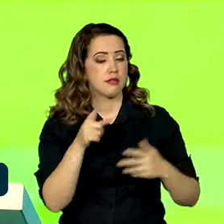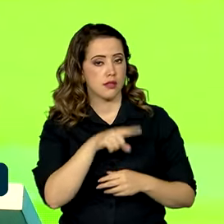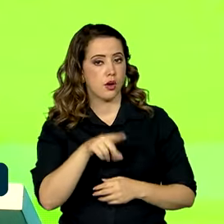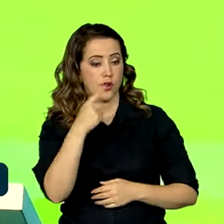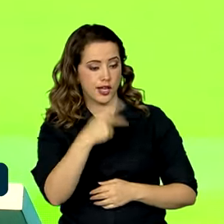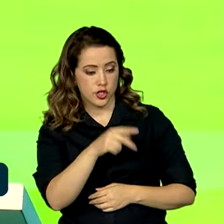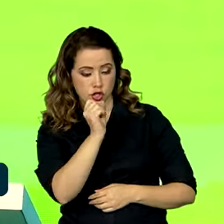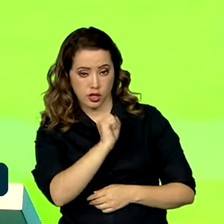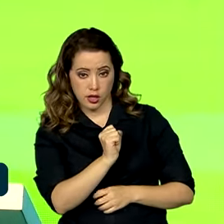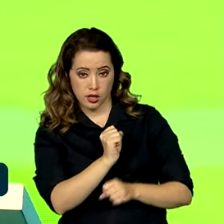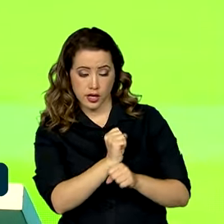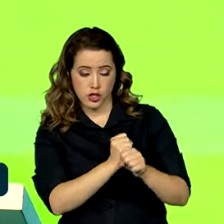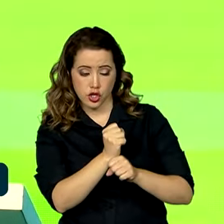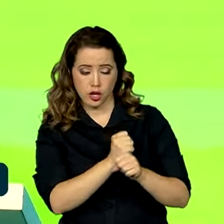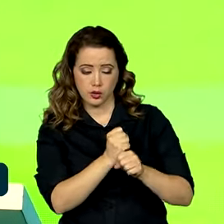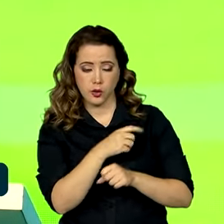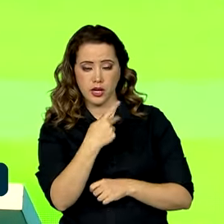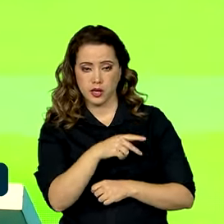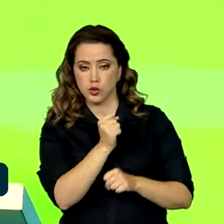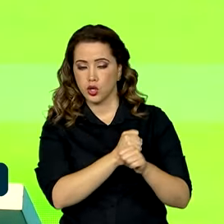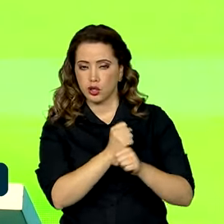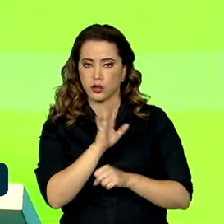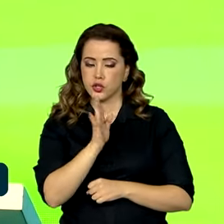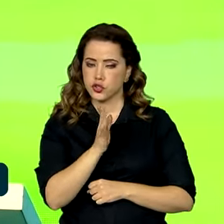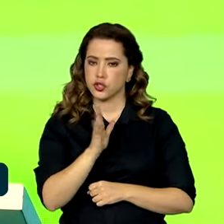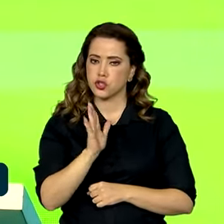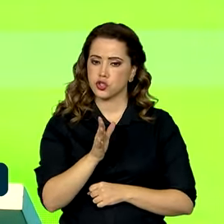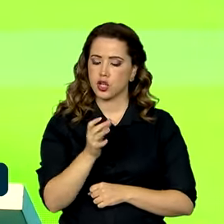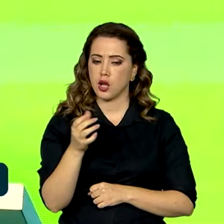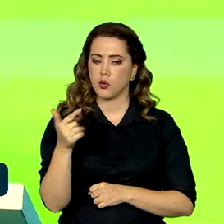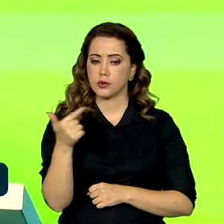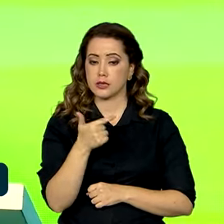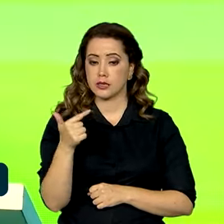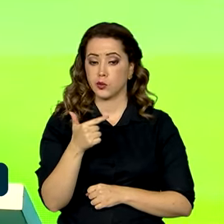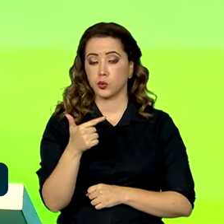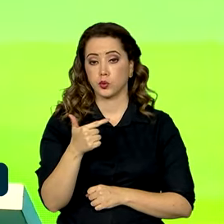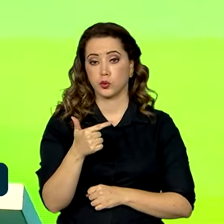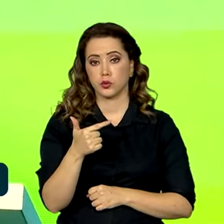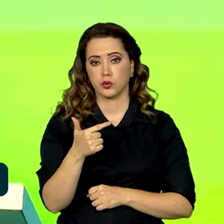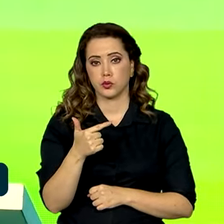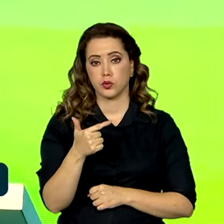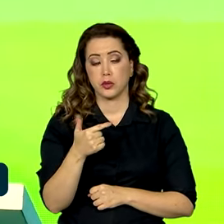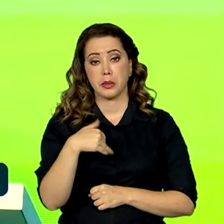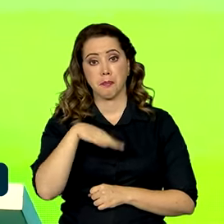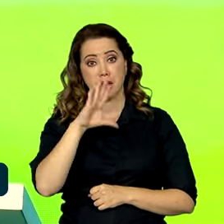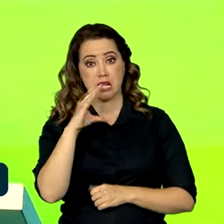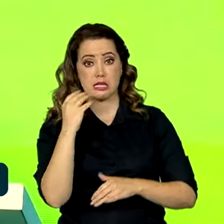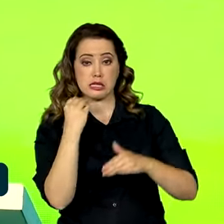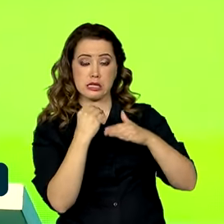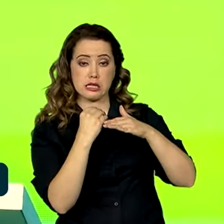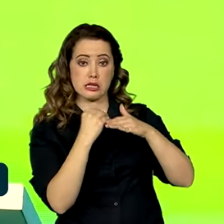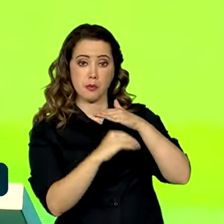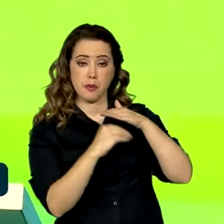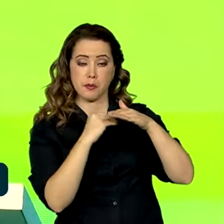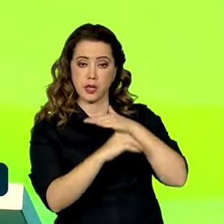este ano, nós já fomos o segundo receptor de